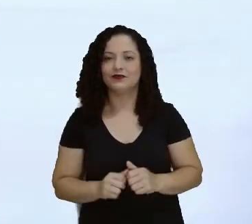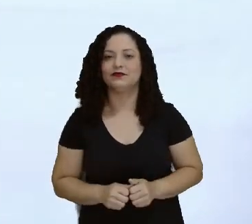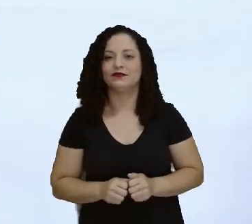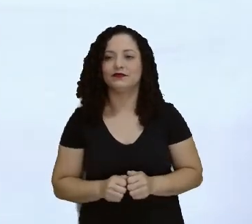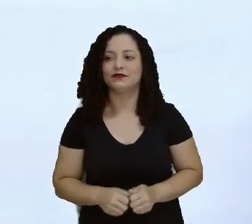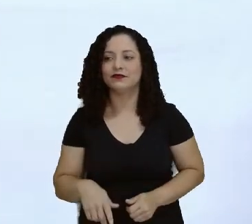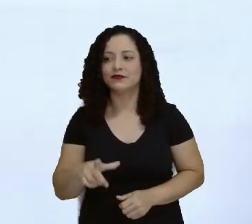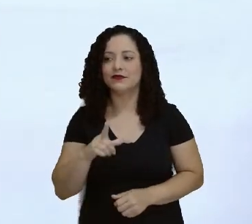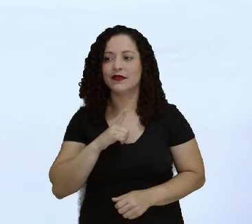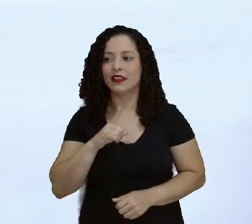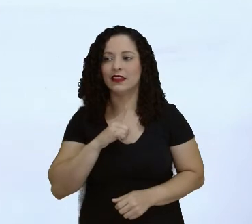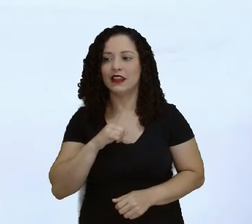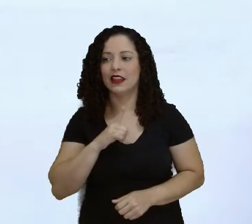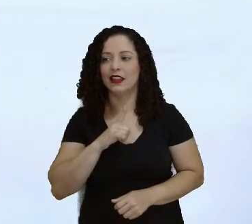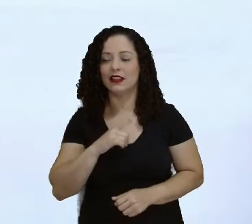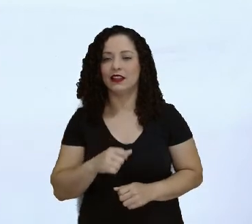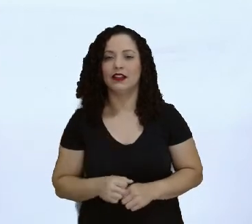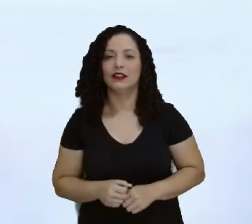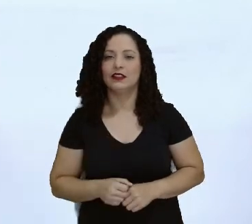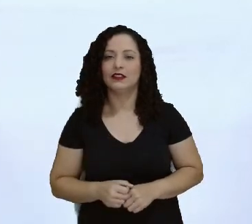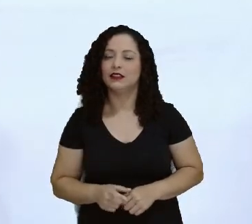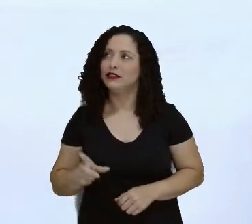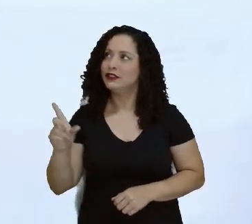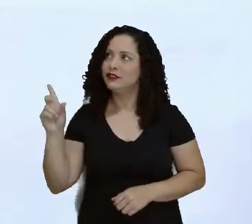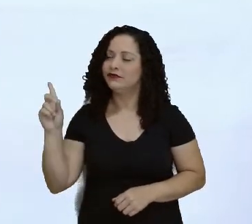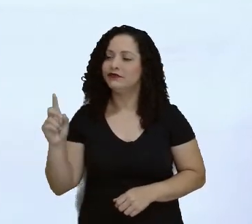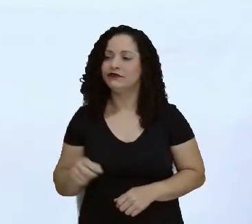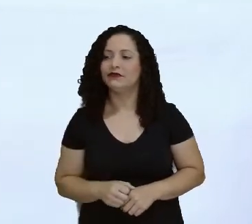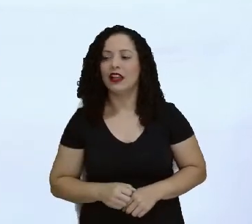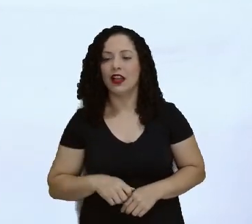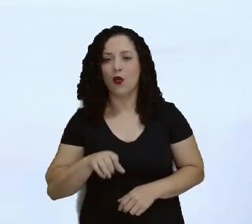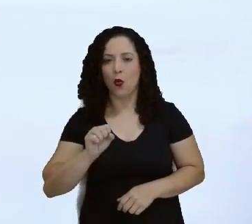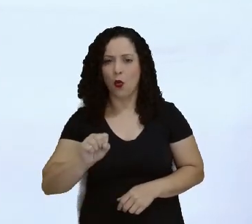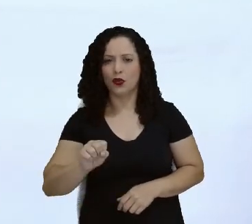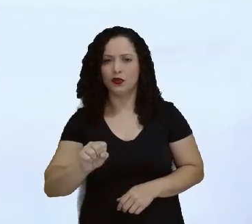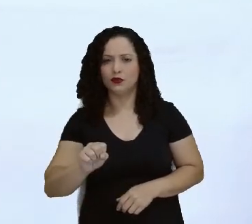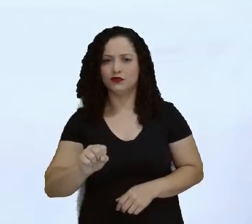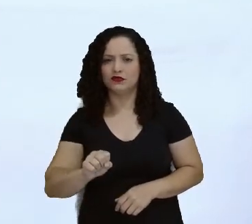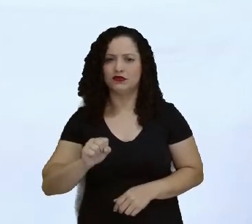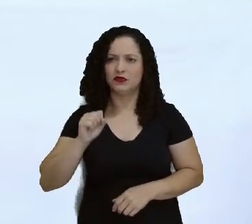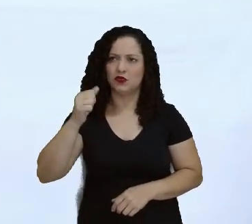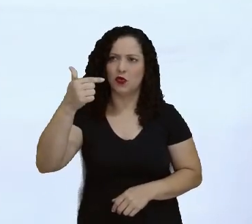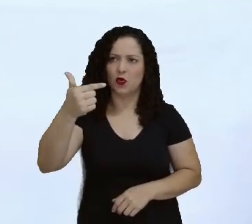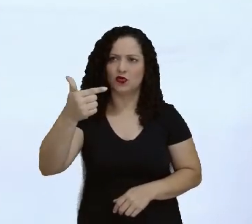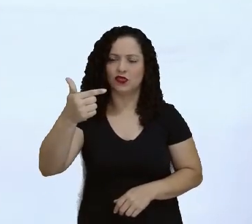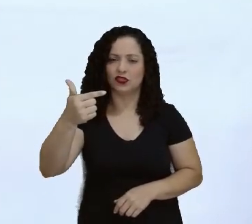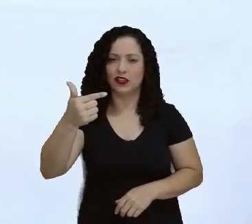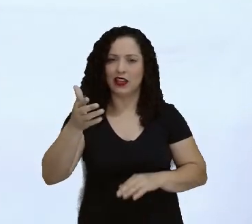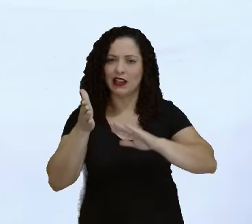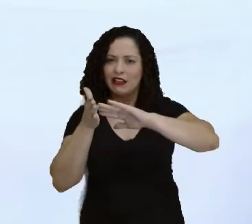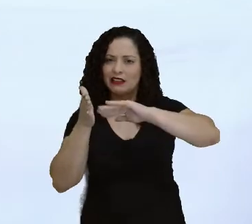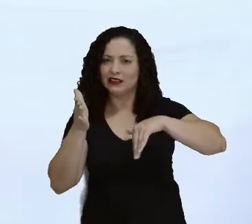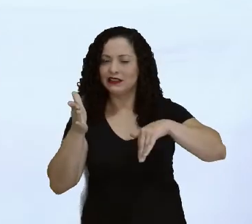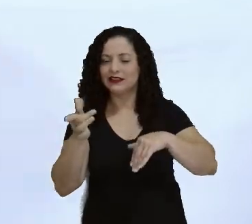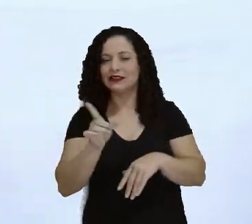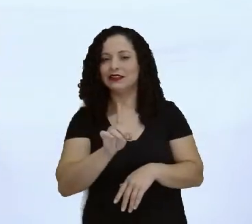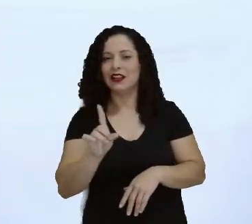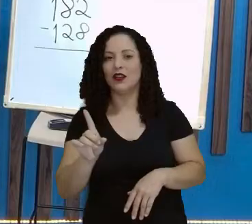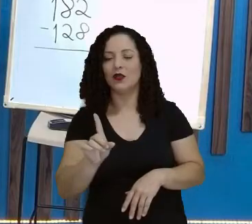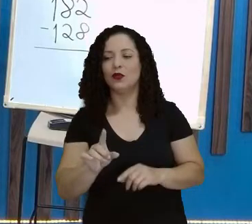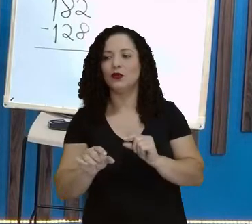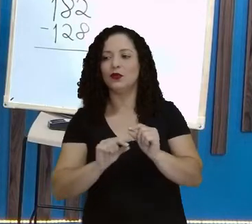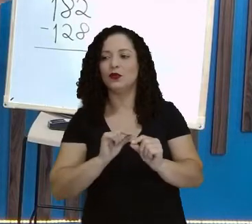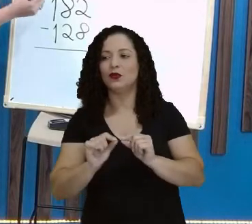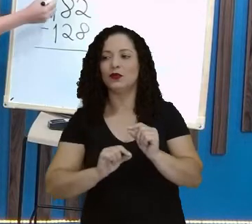gente tem duas unidades para tirar 8. Eu posso tirar 8 de duas unidades? Não dá, né? Então eu